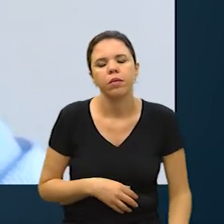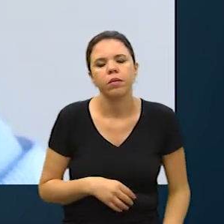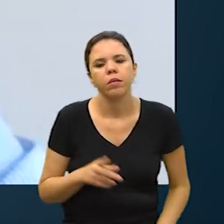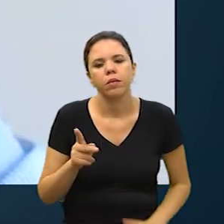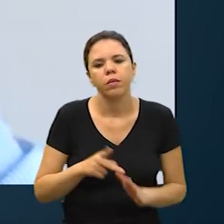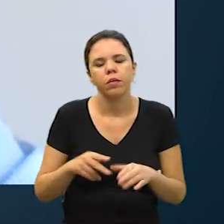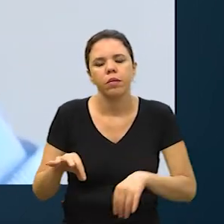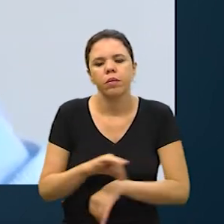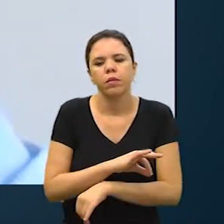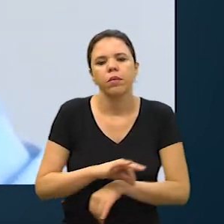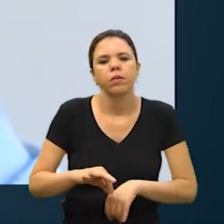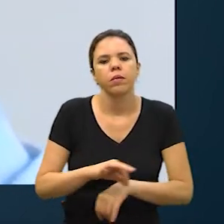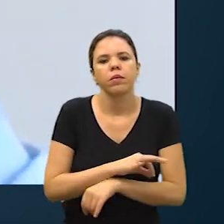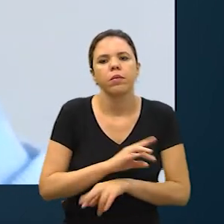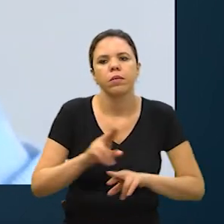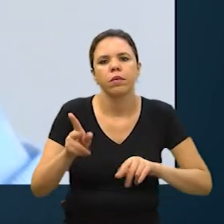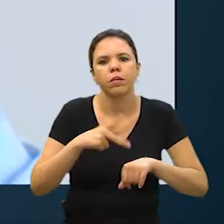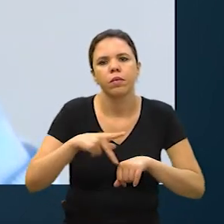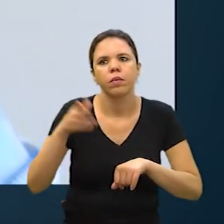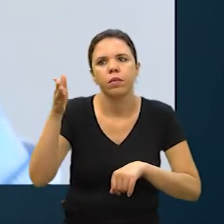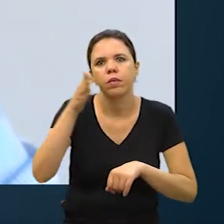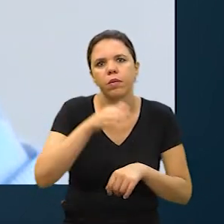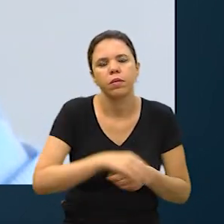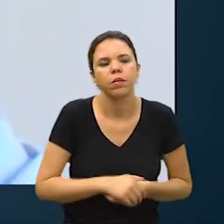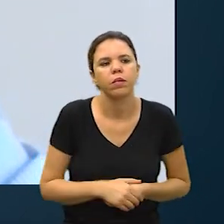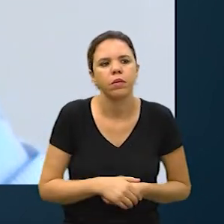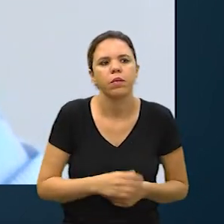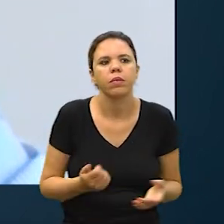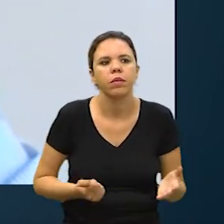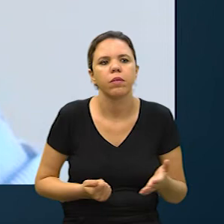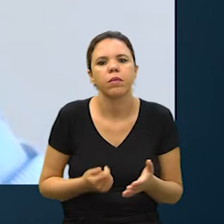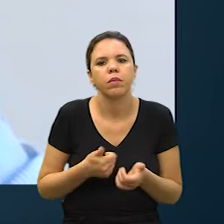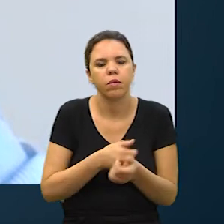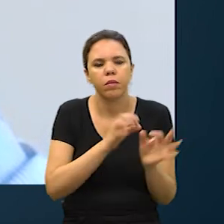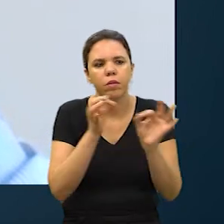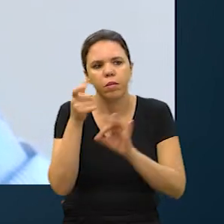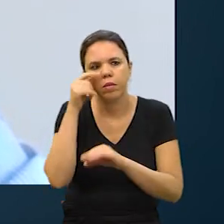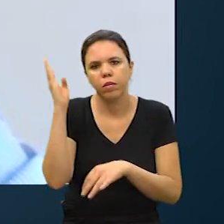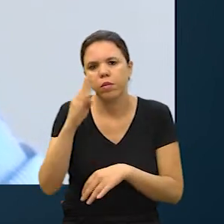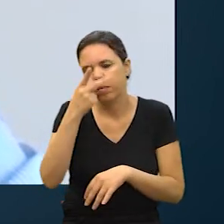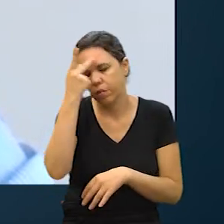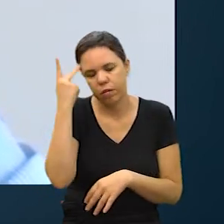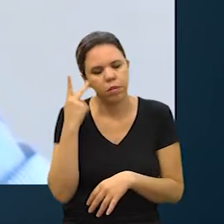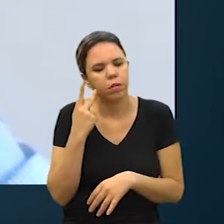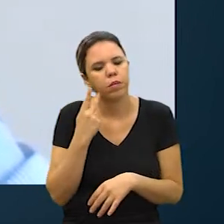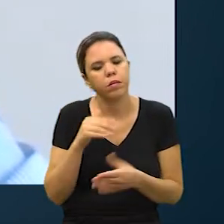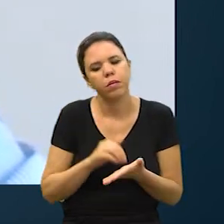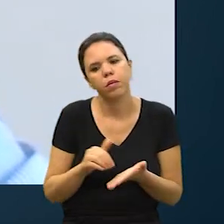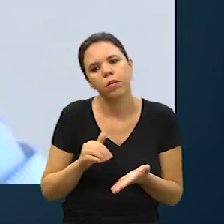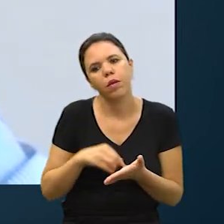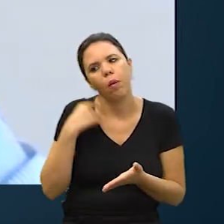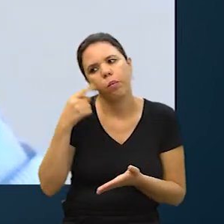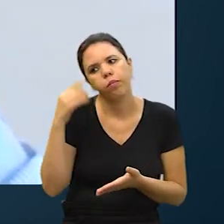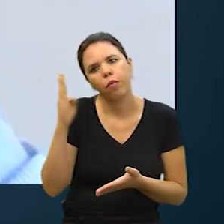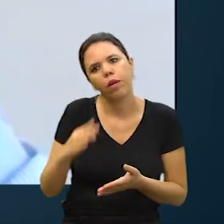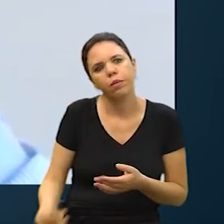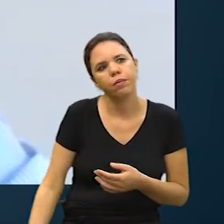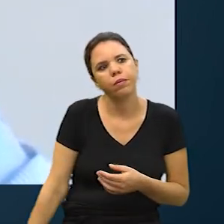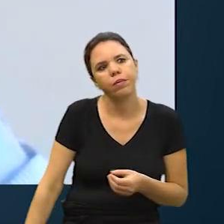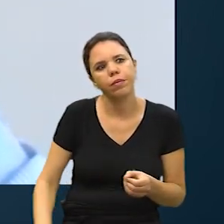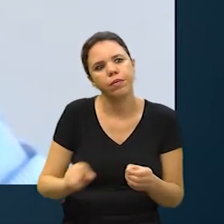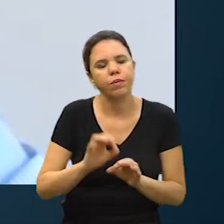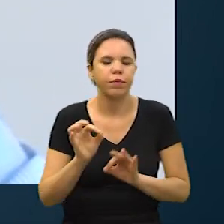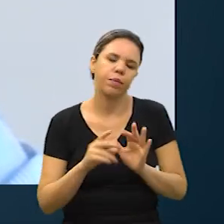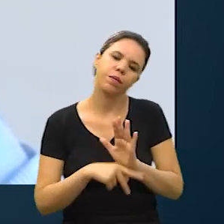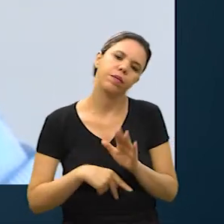projetos de arquitetura em diversos países. Já acompanhei alguns casos de brasileiros, de escritórios de advocacia do Brasil, fazendo